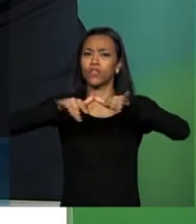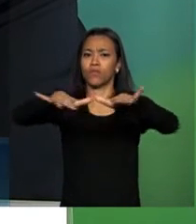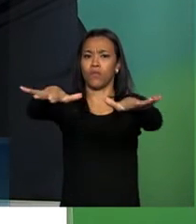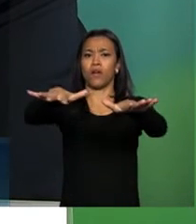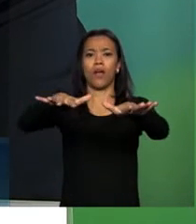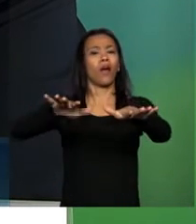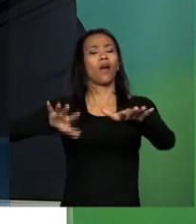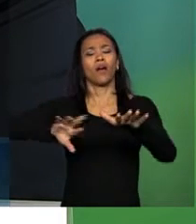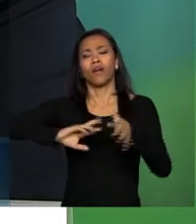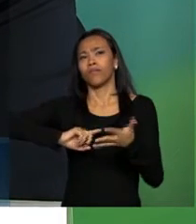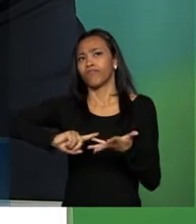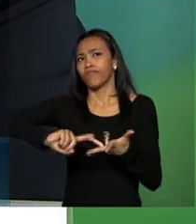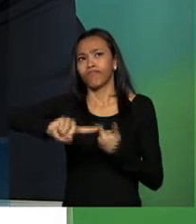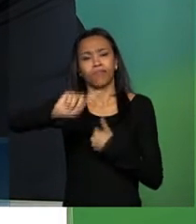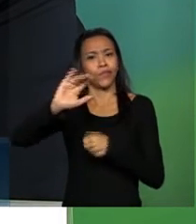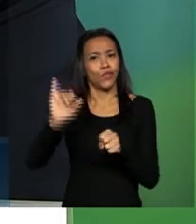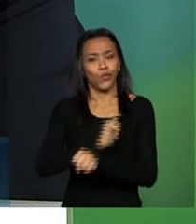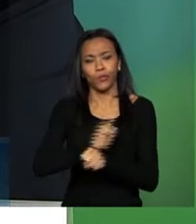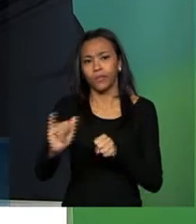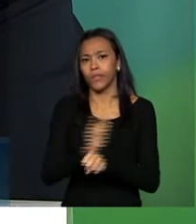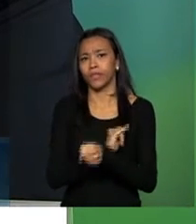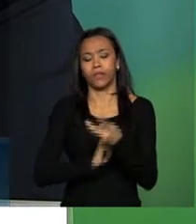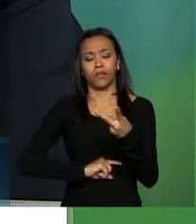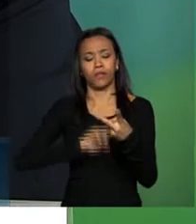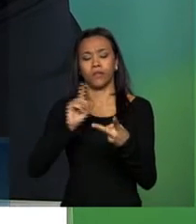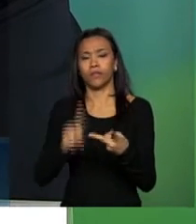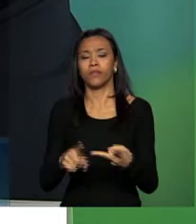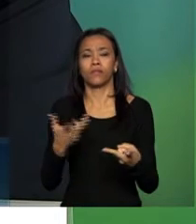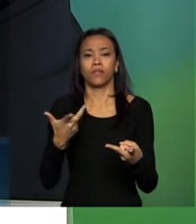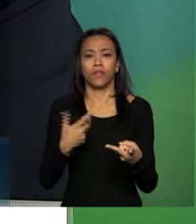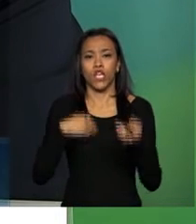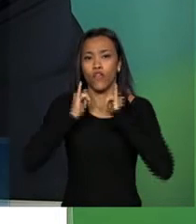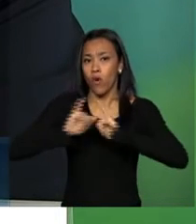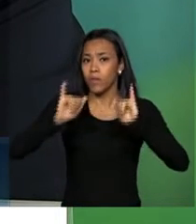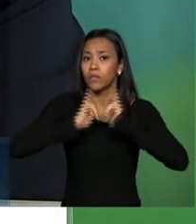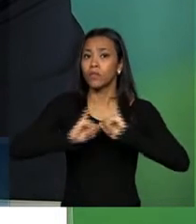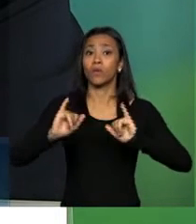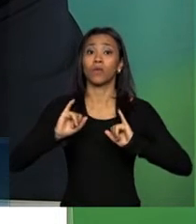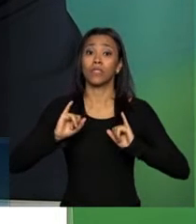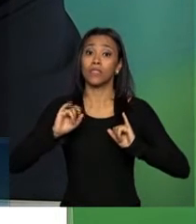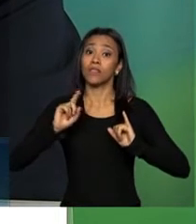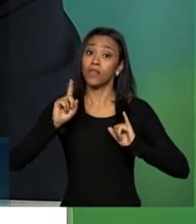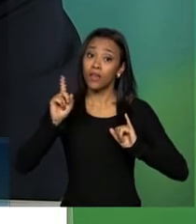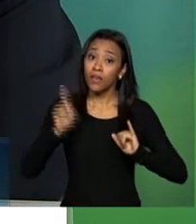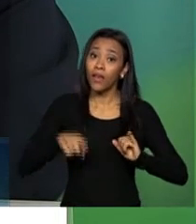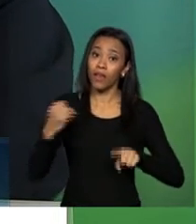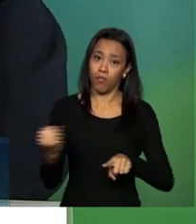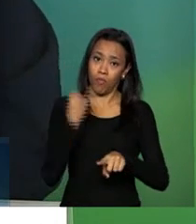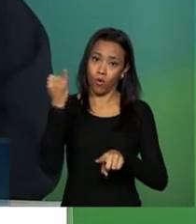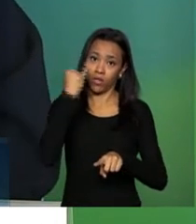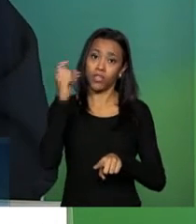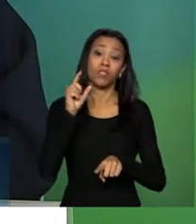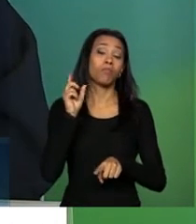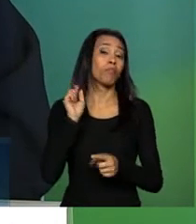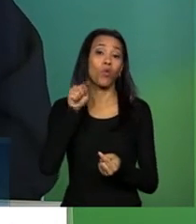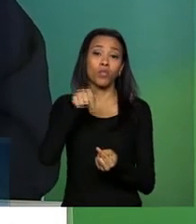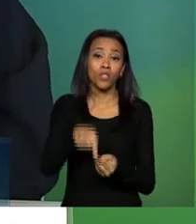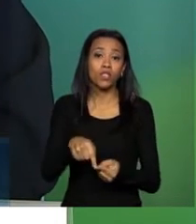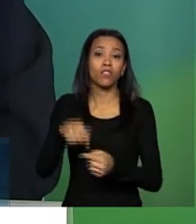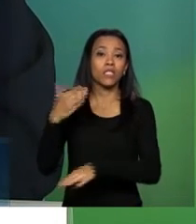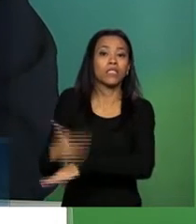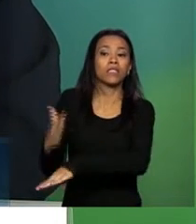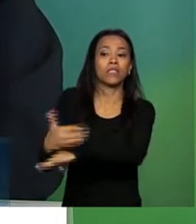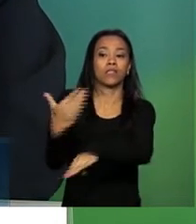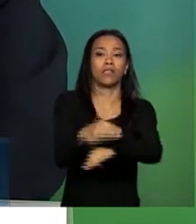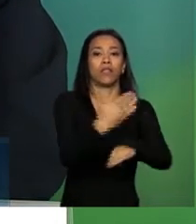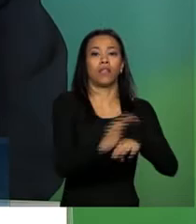os instrumentos e as informações que são necessárias ao processo de capacitação das empresas para a